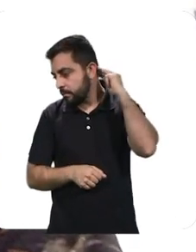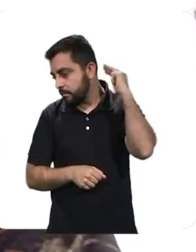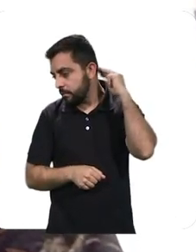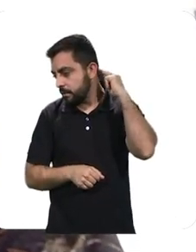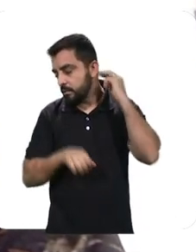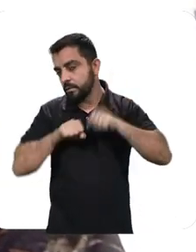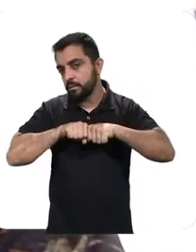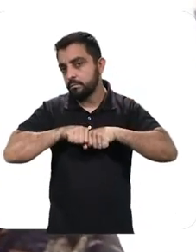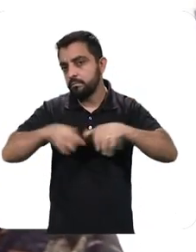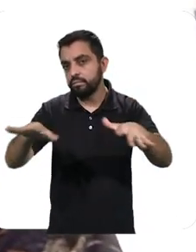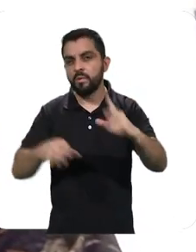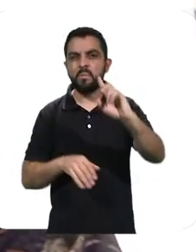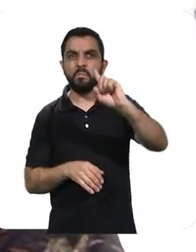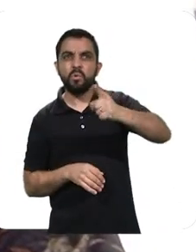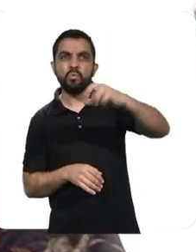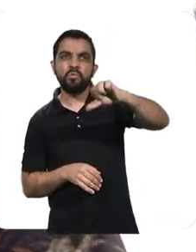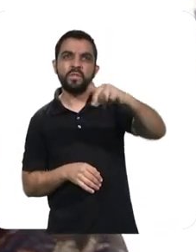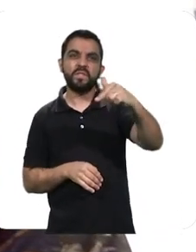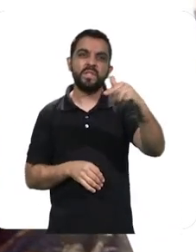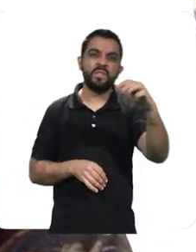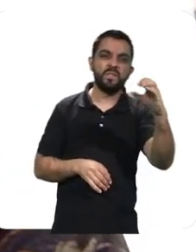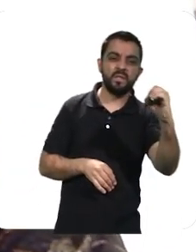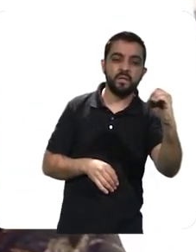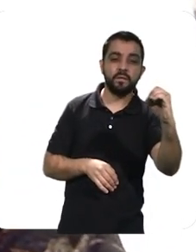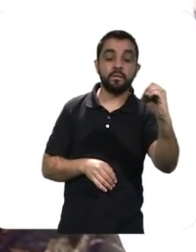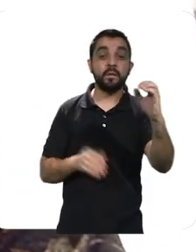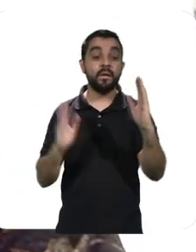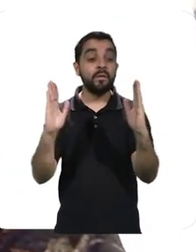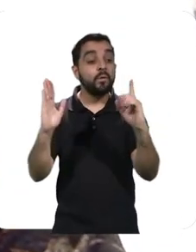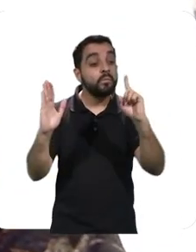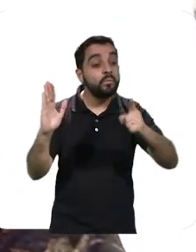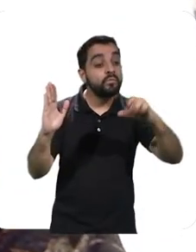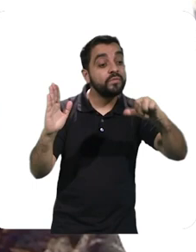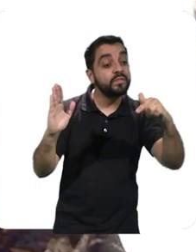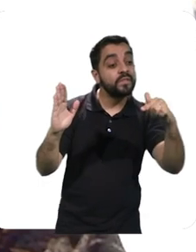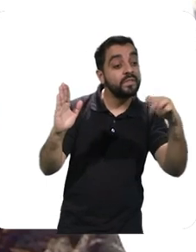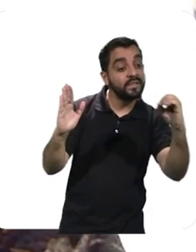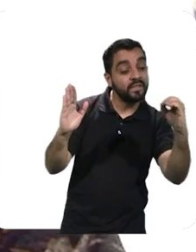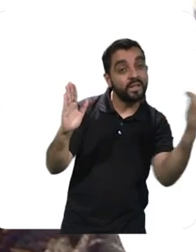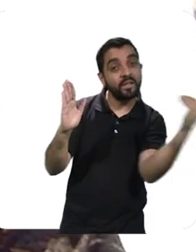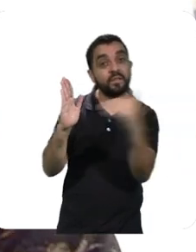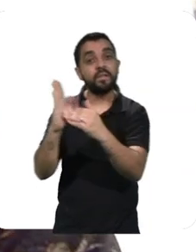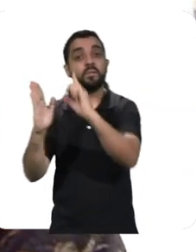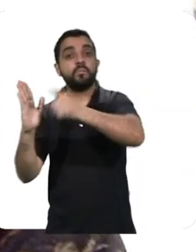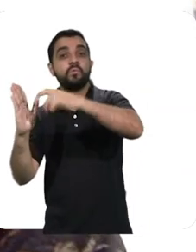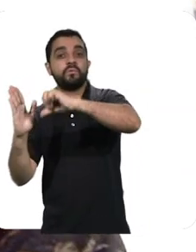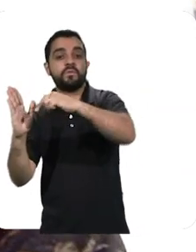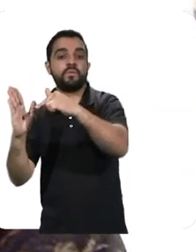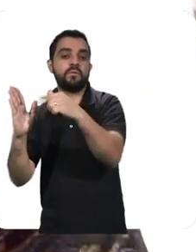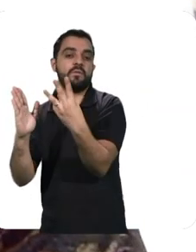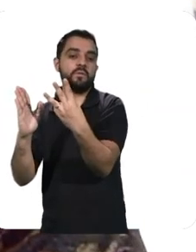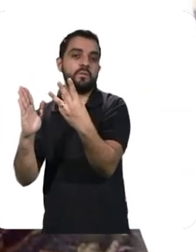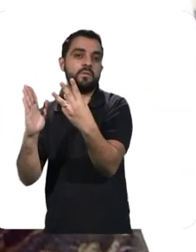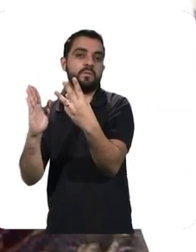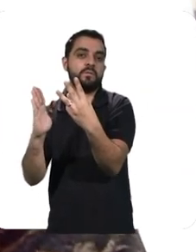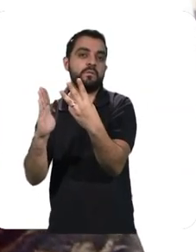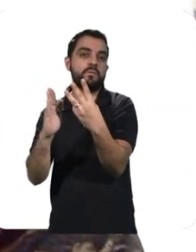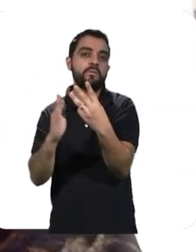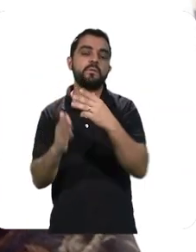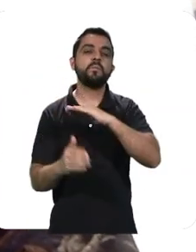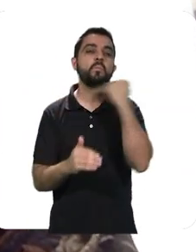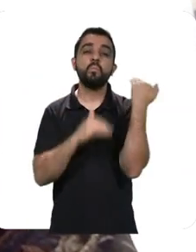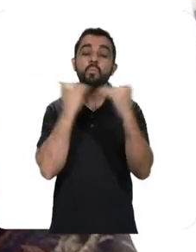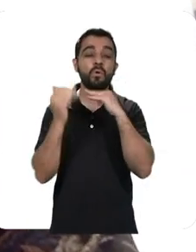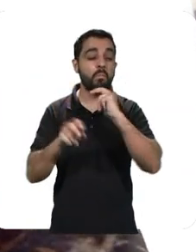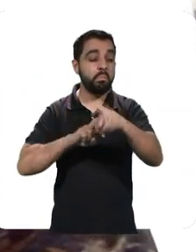anos, sim, nos anos 70, entre 71 e 73 morreram 3 mil crianças. Foi a época do milagre